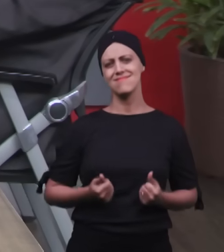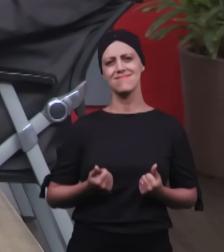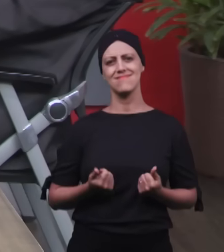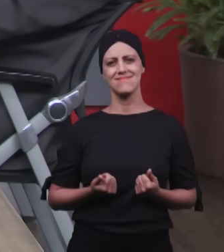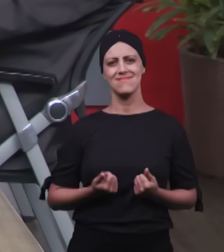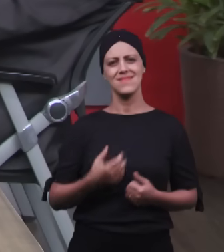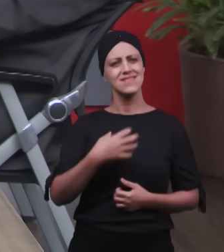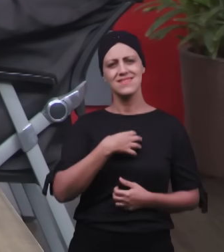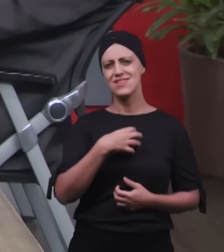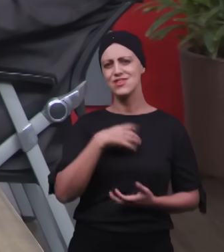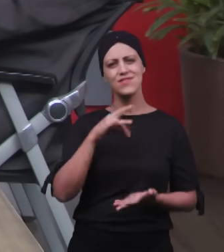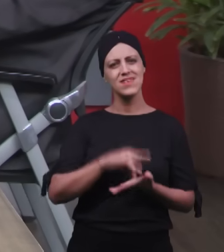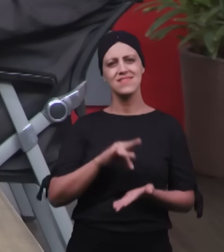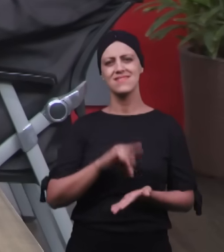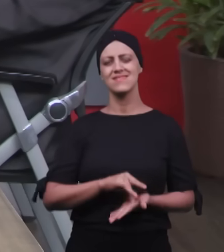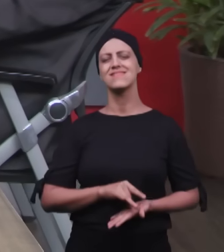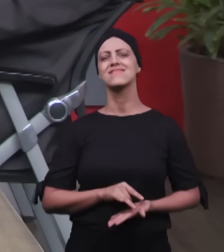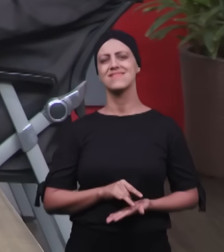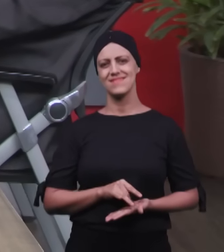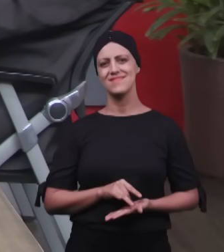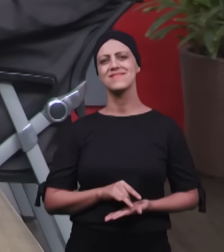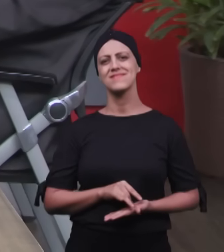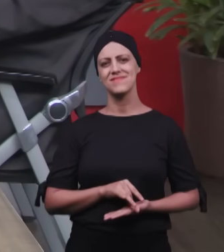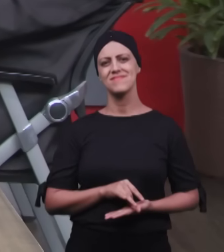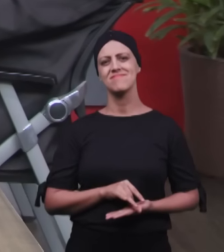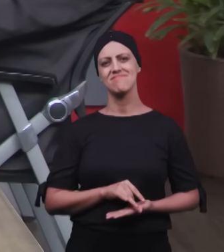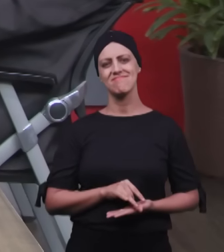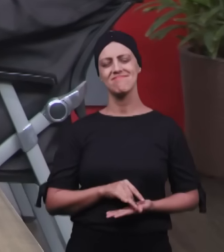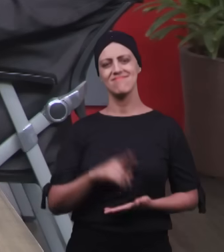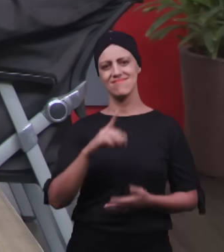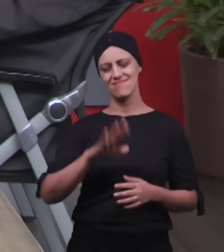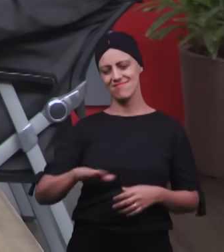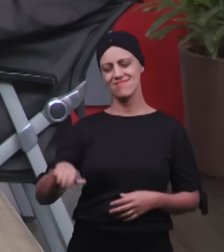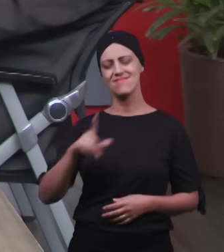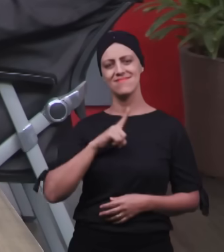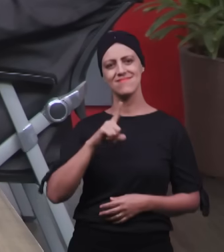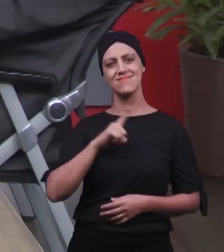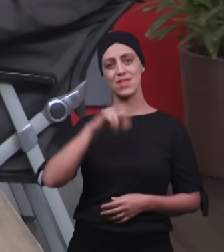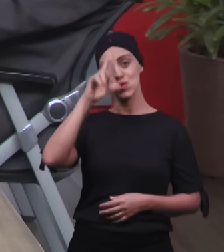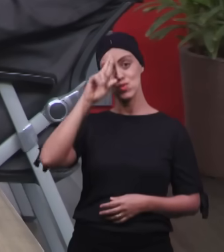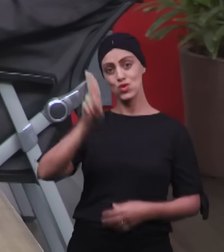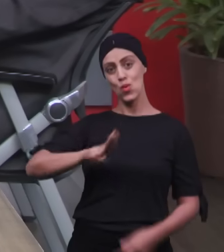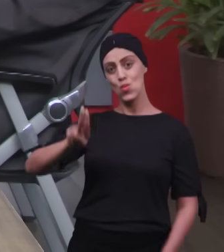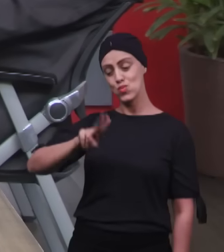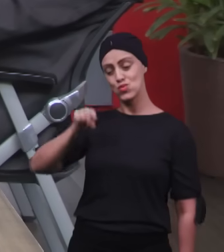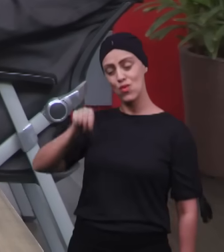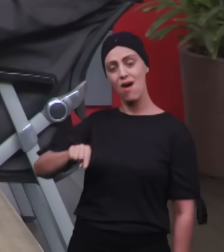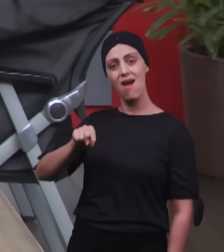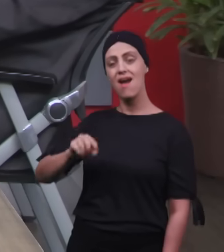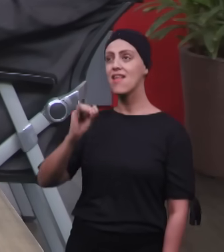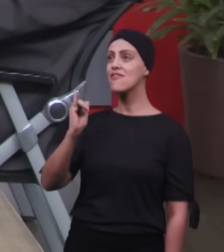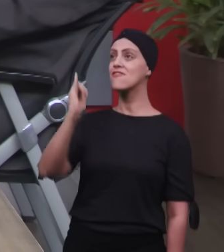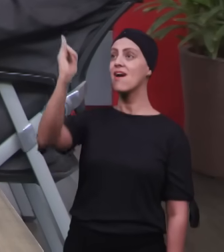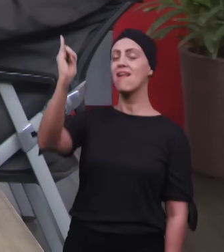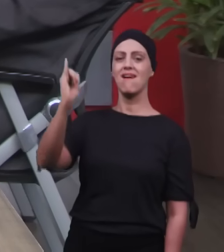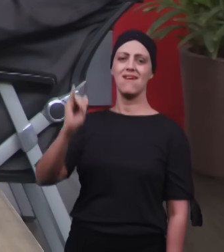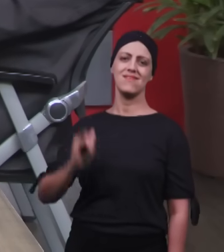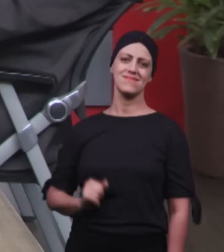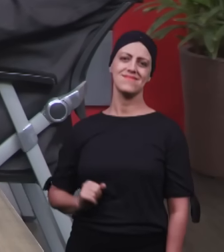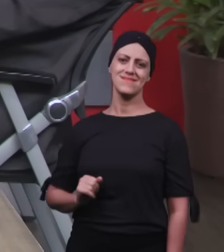a clareza consentimento íntimo e profundo com a criança tem sendo usadas